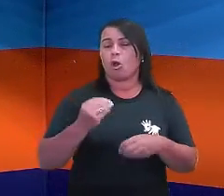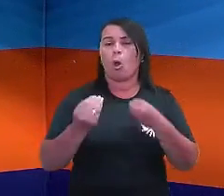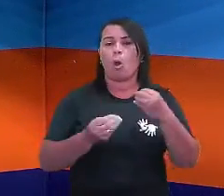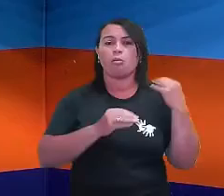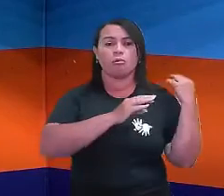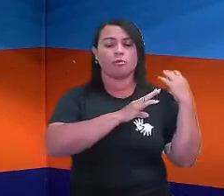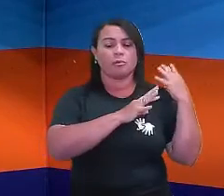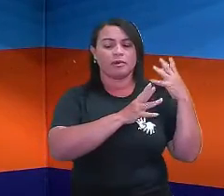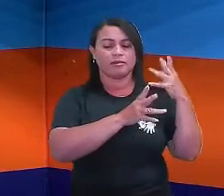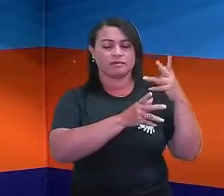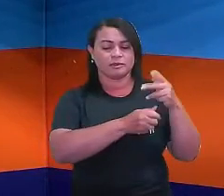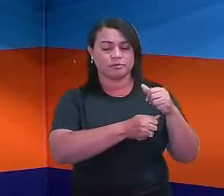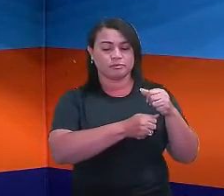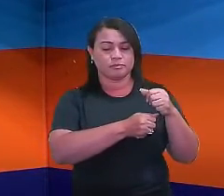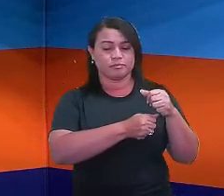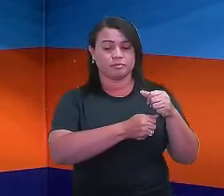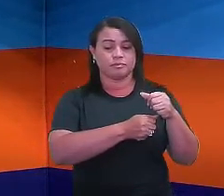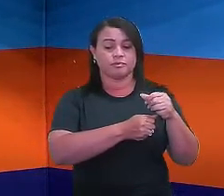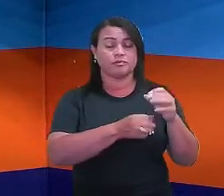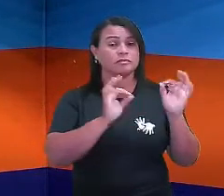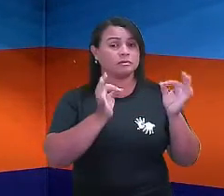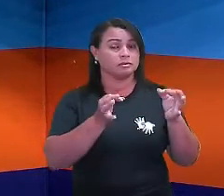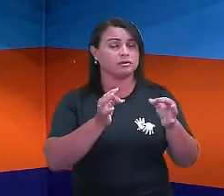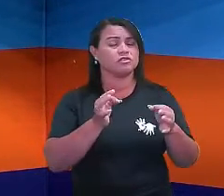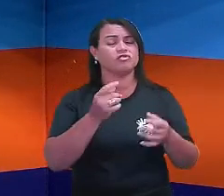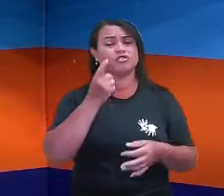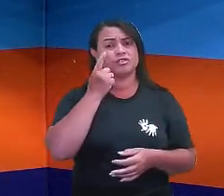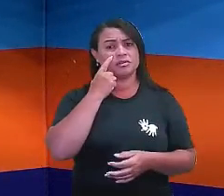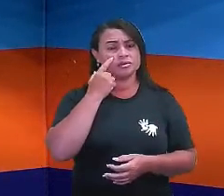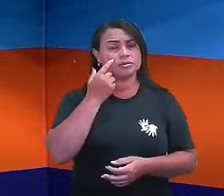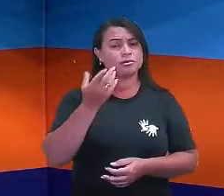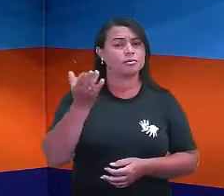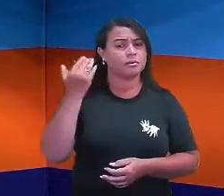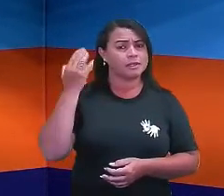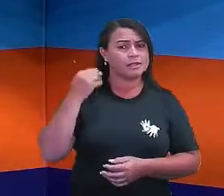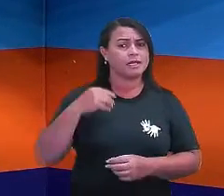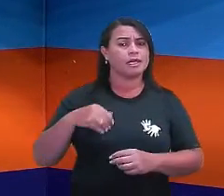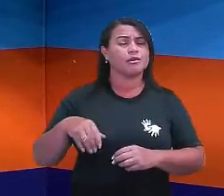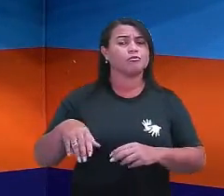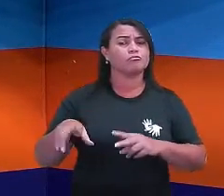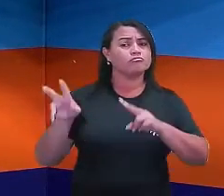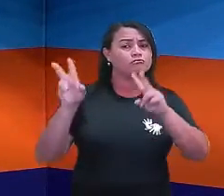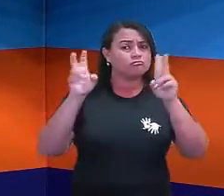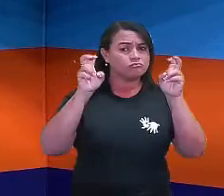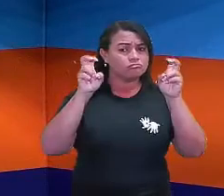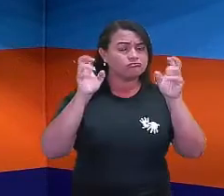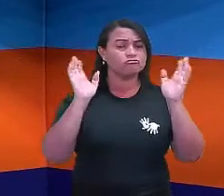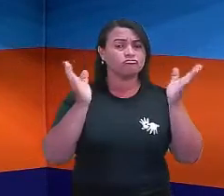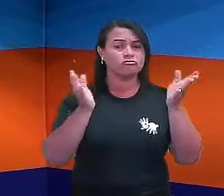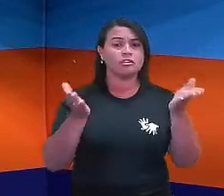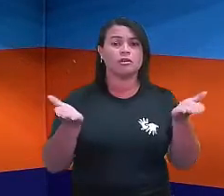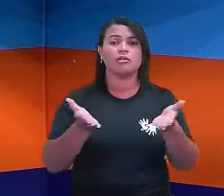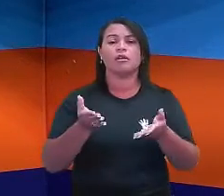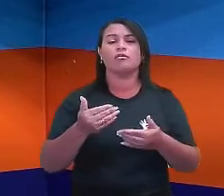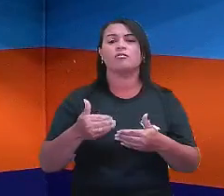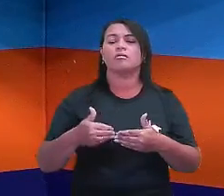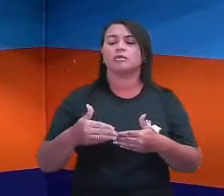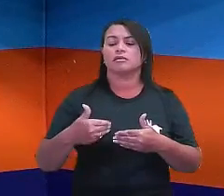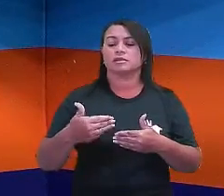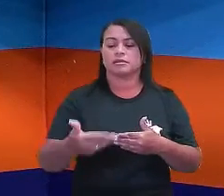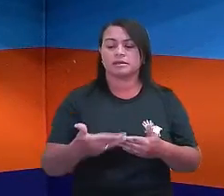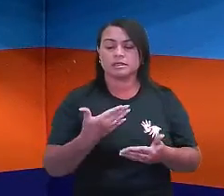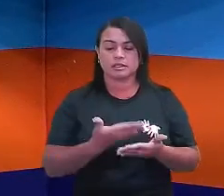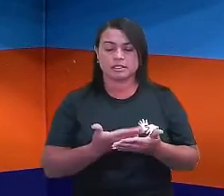revisão, tá certo, gente? Nós já vimos esse assunto anteriormente, né? Então, agora a gente vai dar uma sequência de aulas